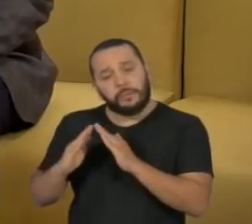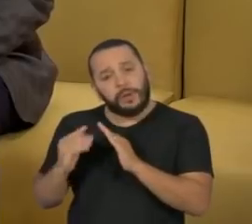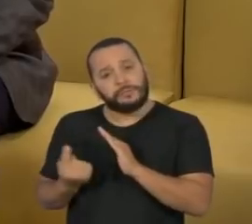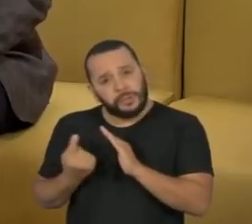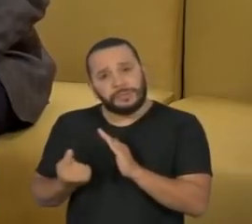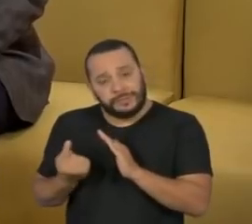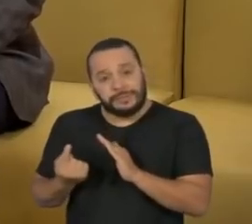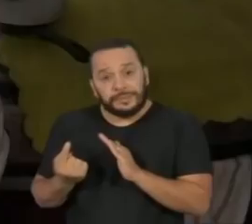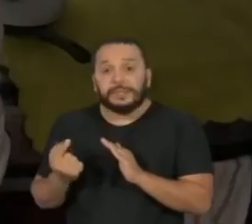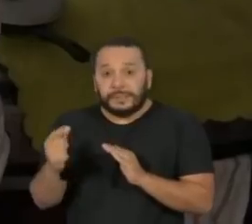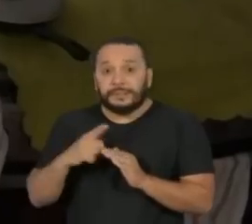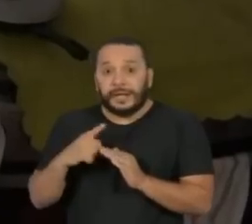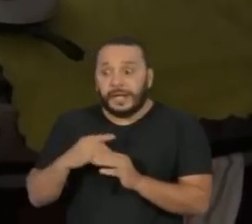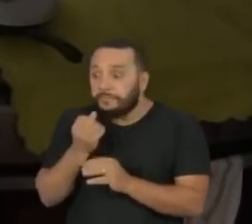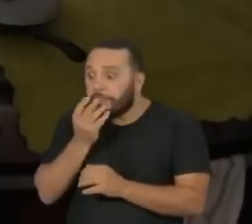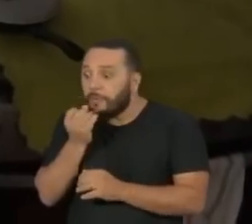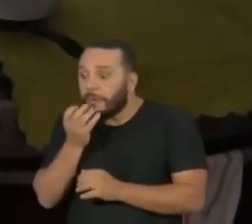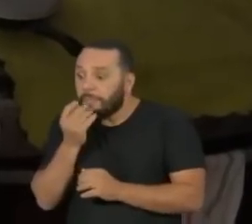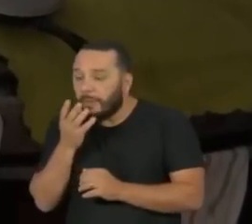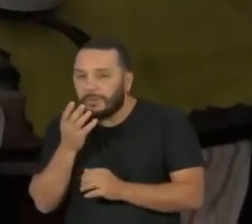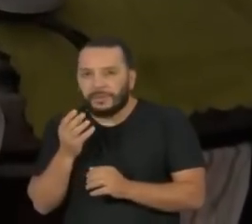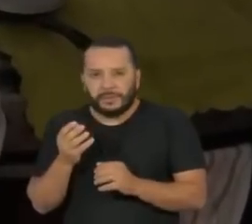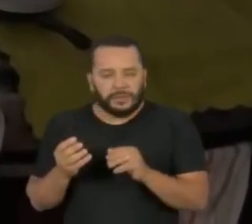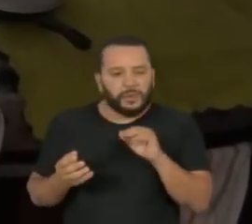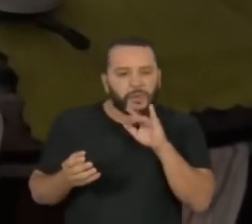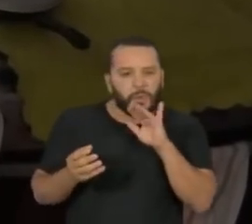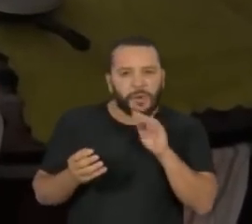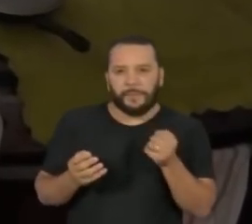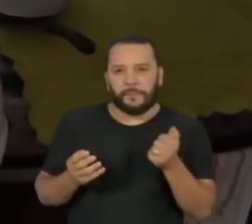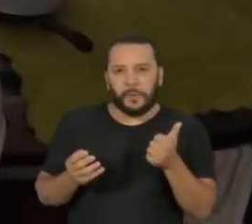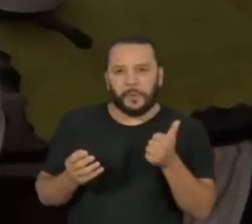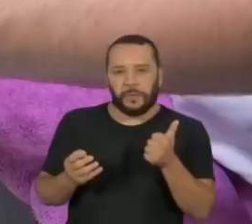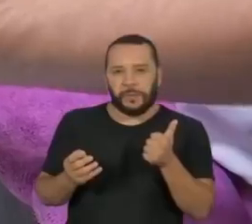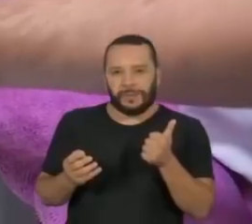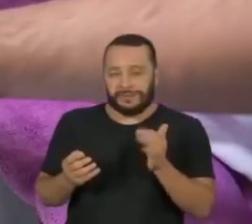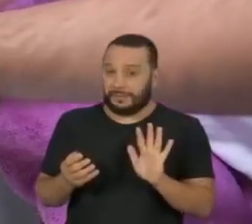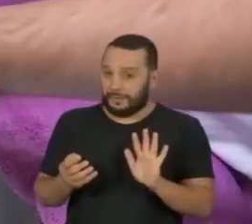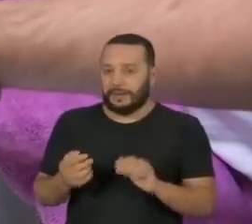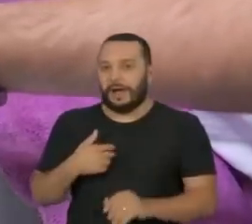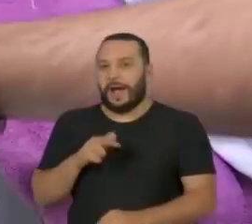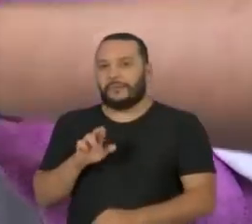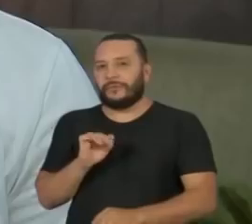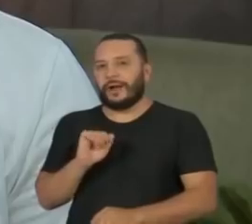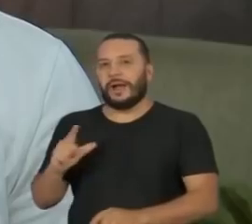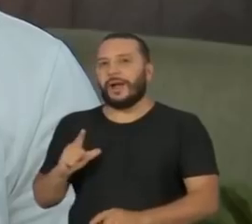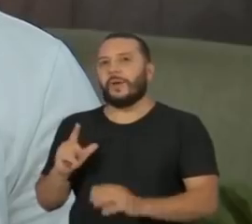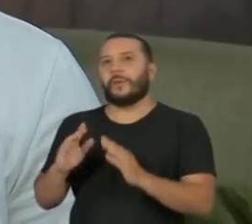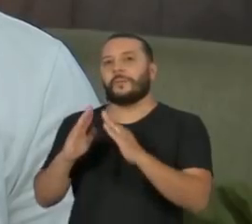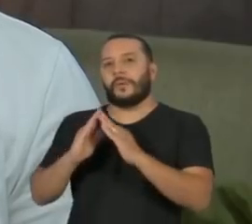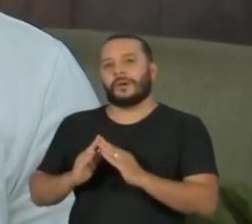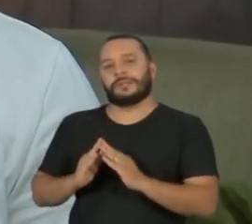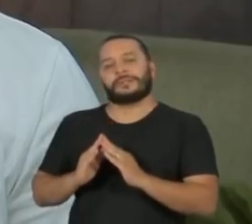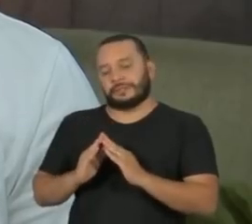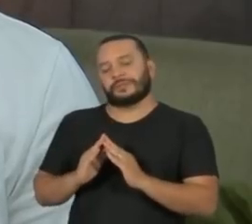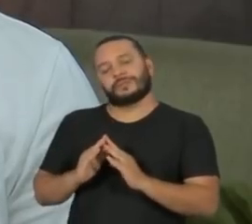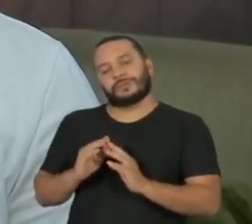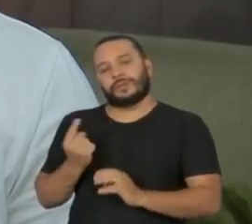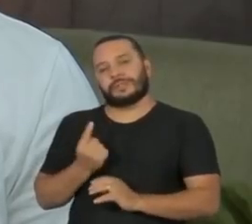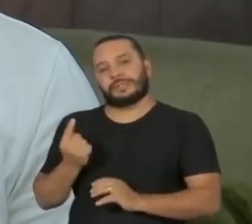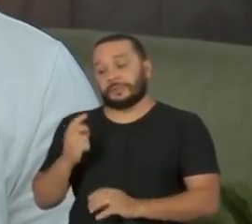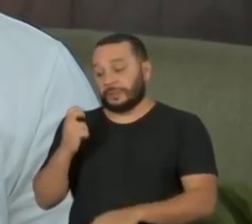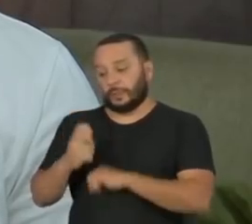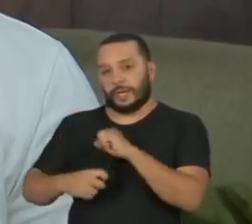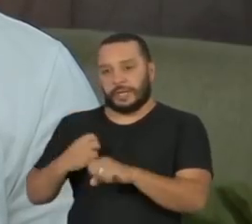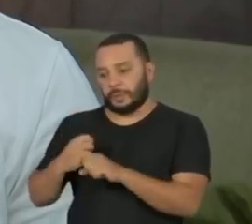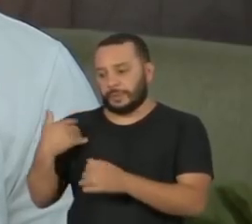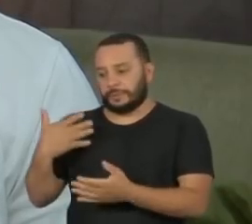as desvantagens. Há 5 anos, o Rafael optou por morar sozinho. Os principais benefícios